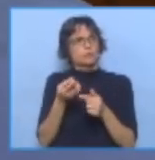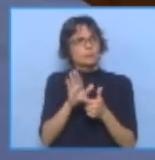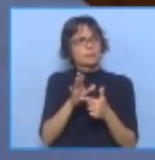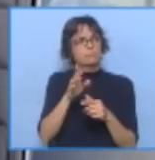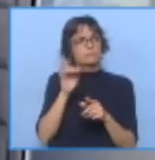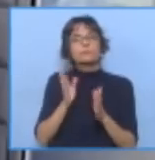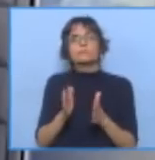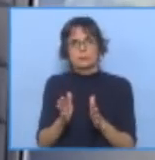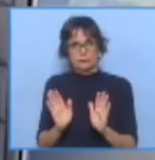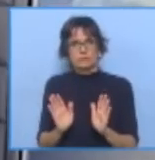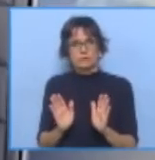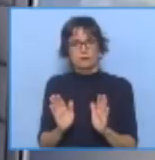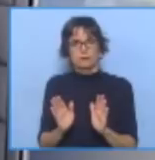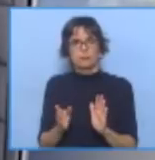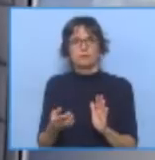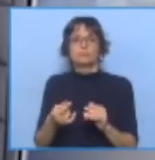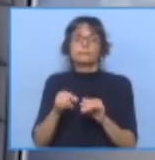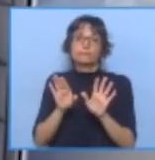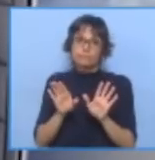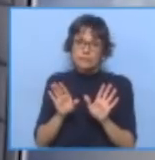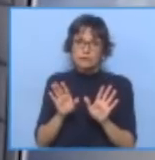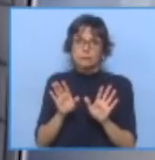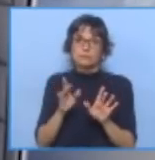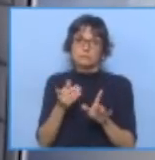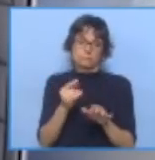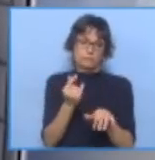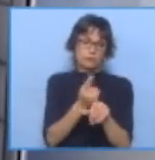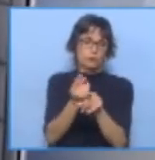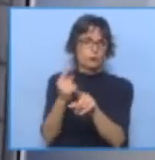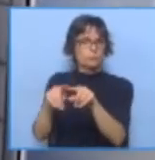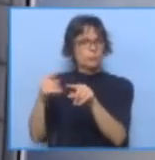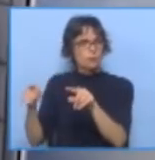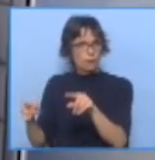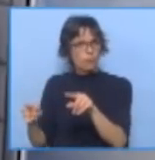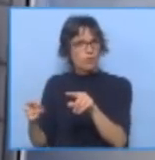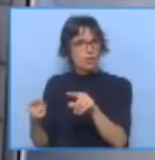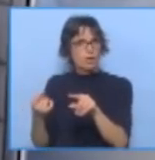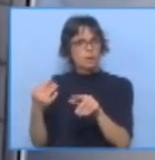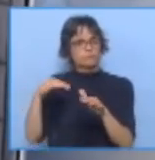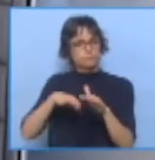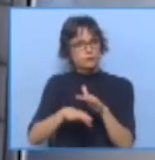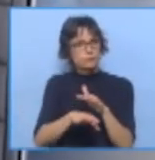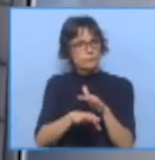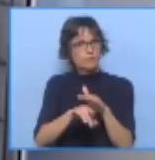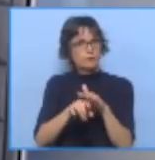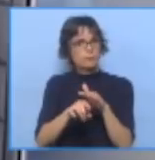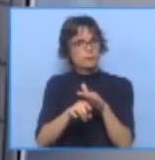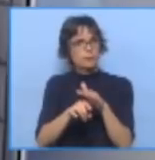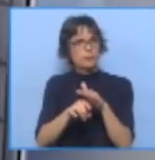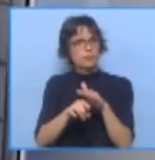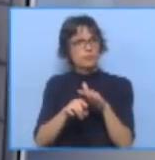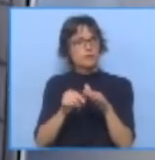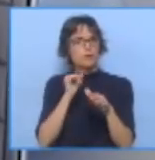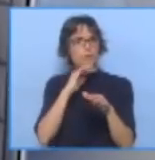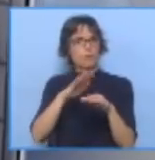que há várias coisas que estão subjacentes e que têm como consequência